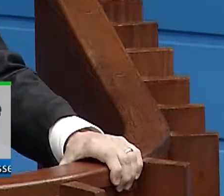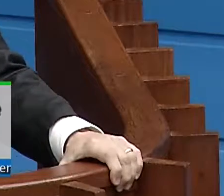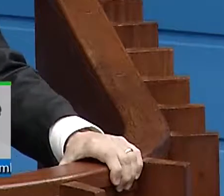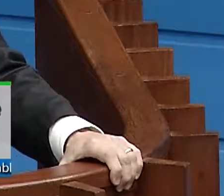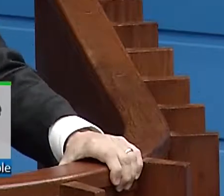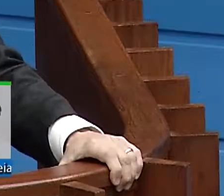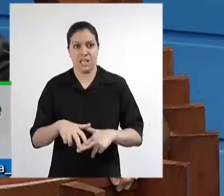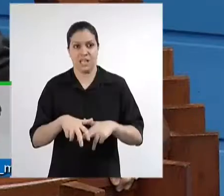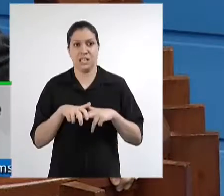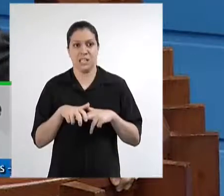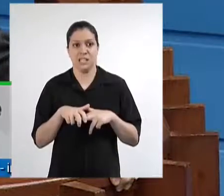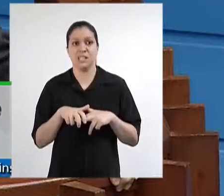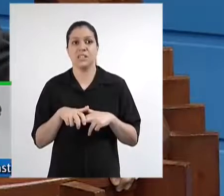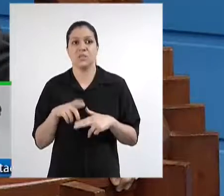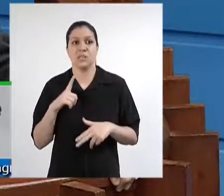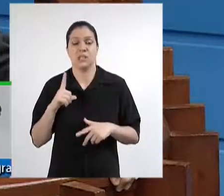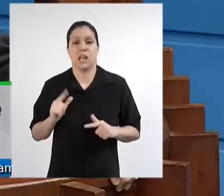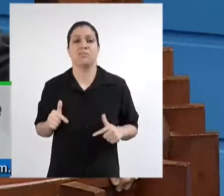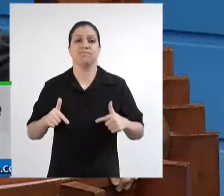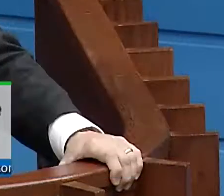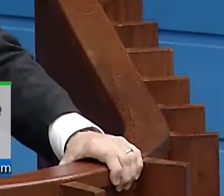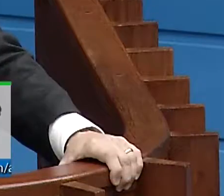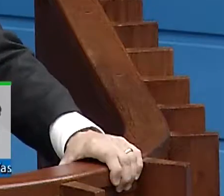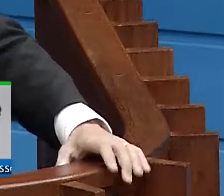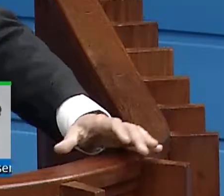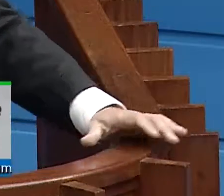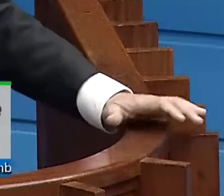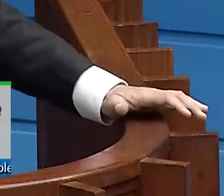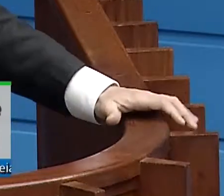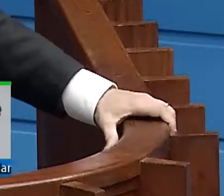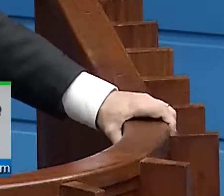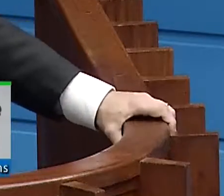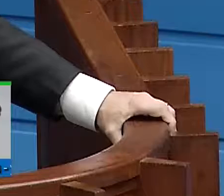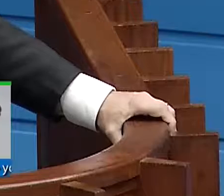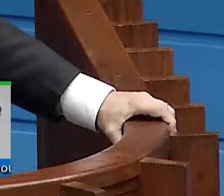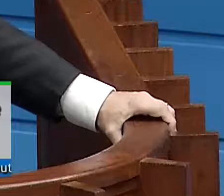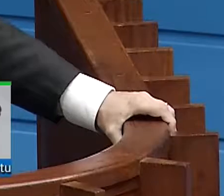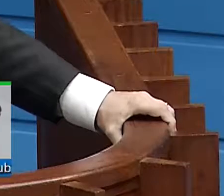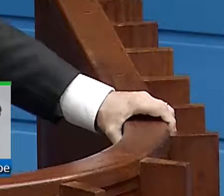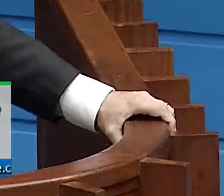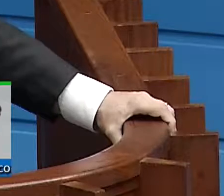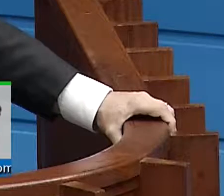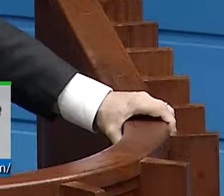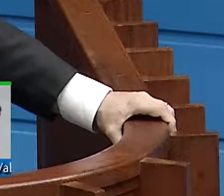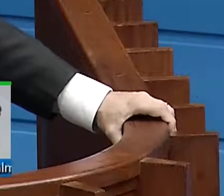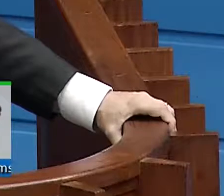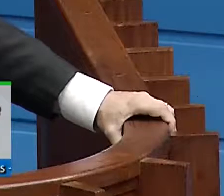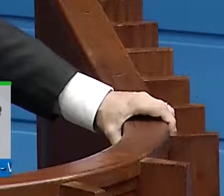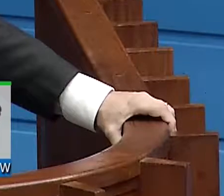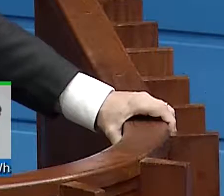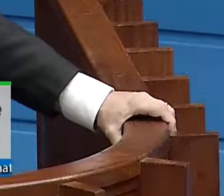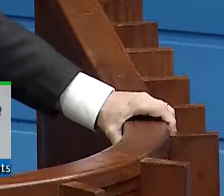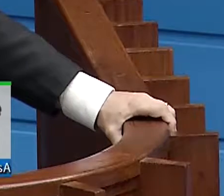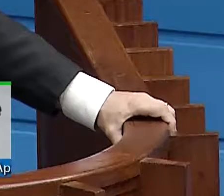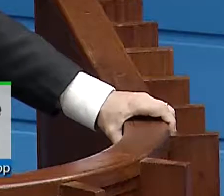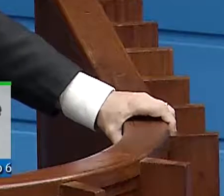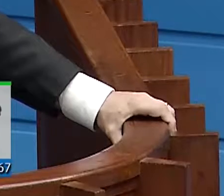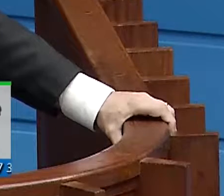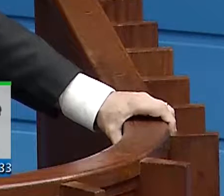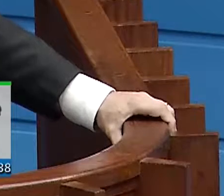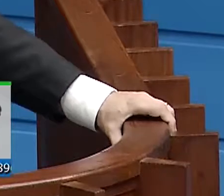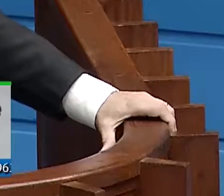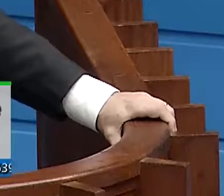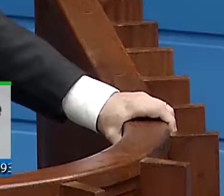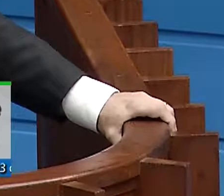Então, é uma ação, é um debate complexo, mas que precisa ser feito, e essa casa está